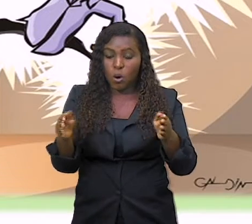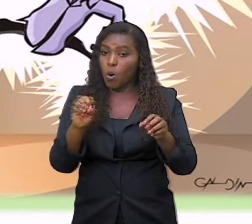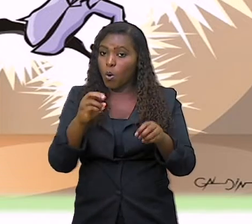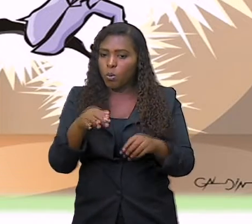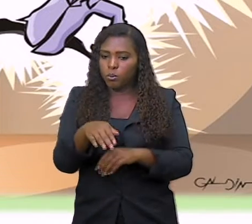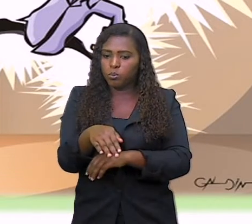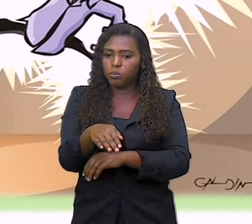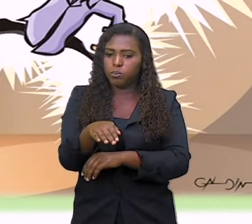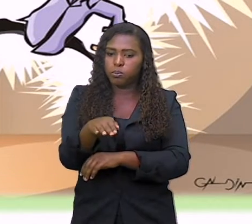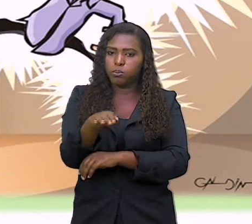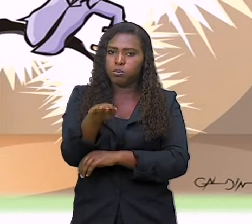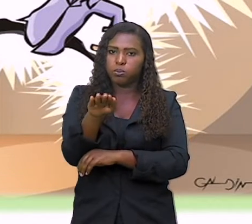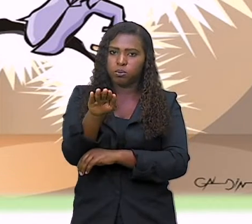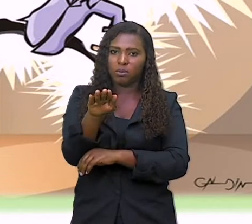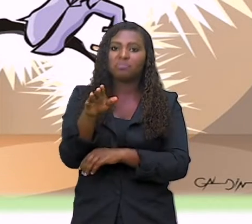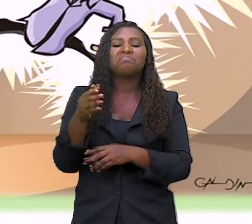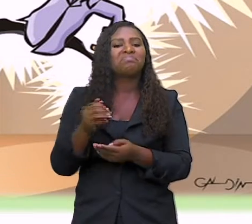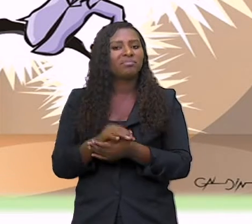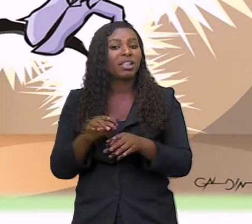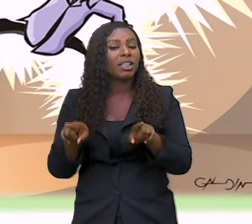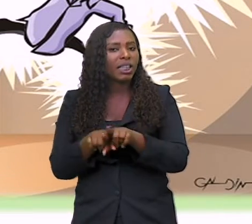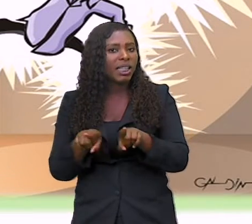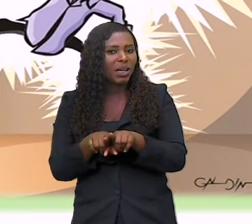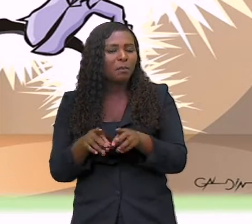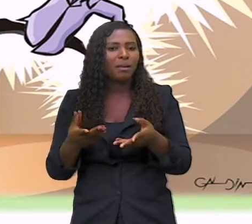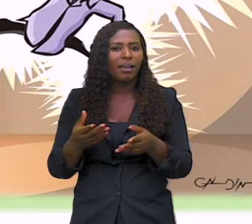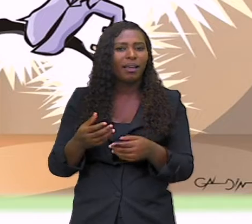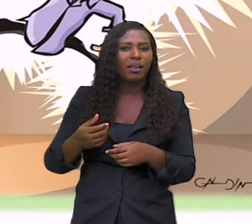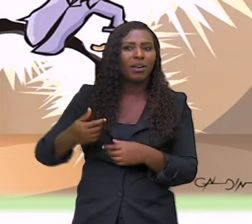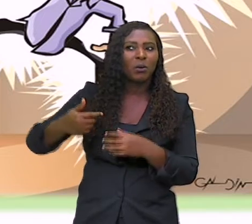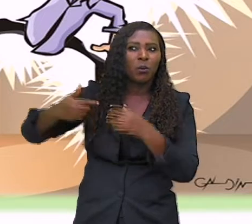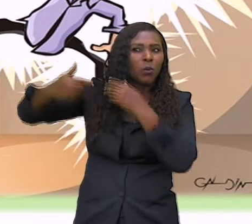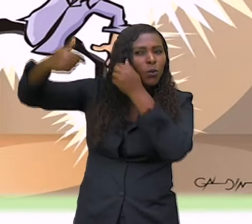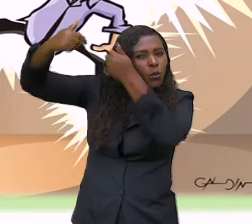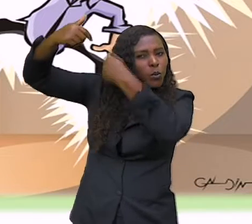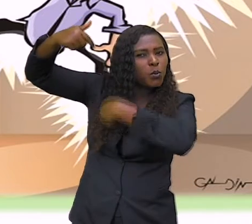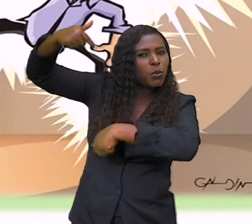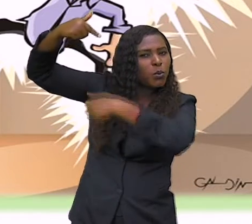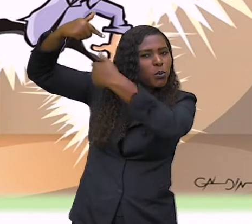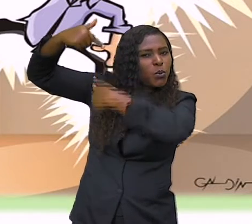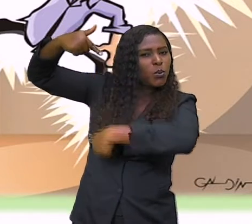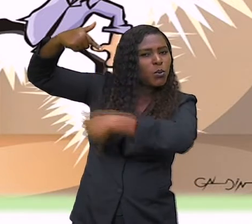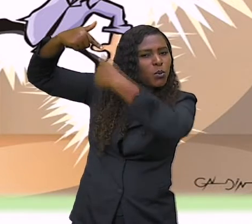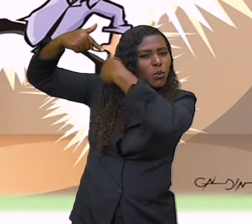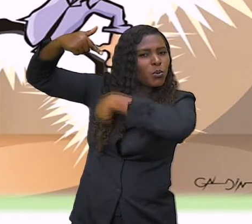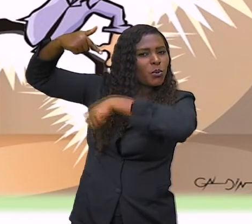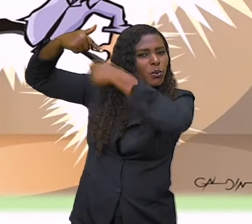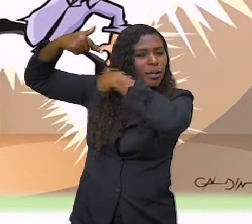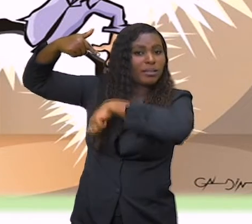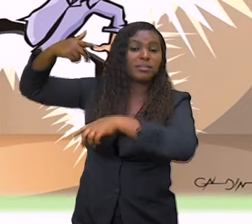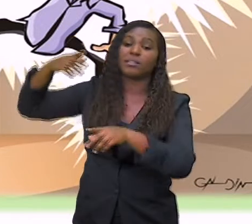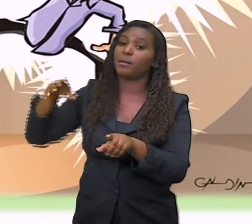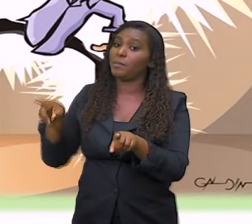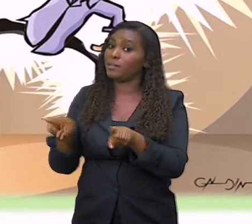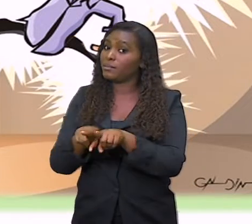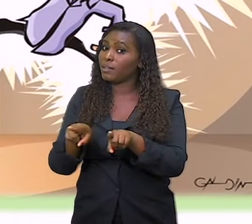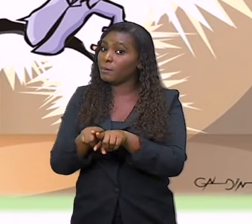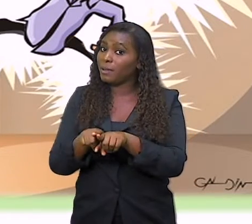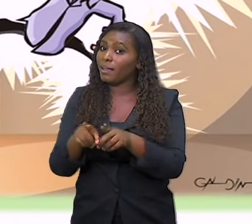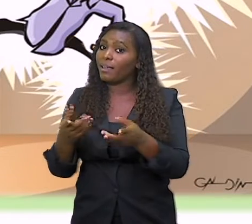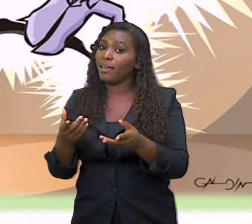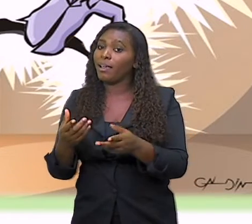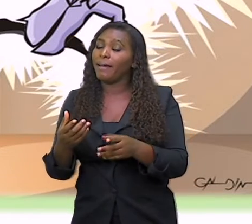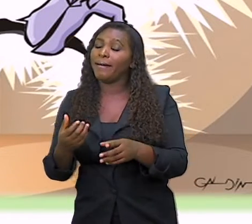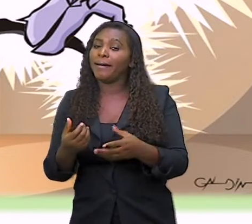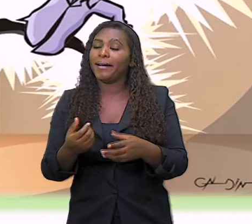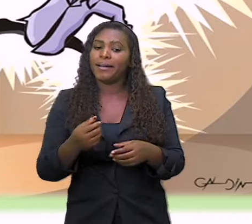passar, o secador de cabelos, o forno de micro-ondas, a cafeteira elétrica.